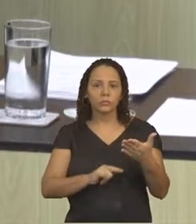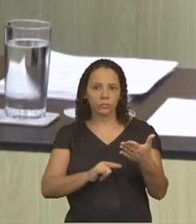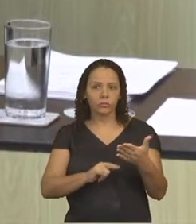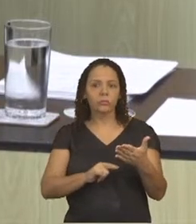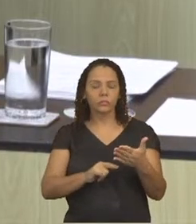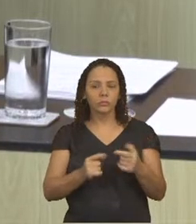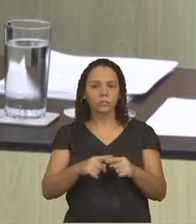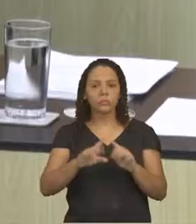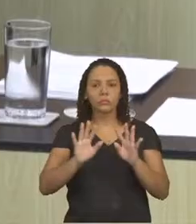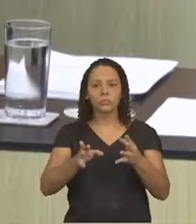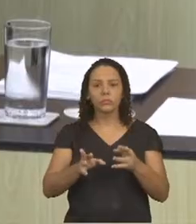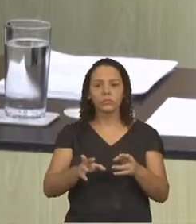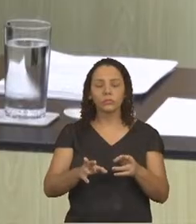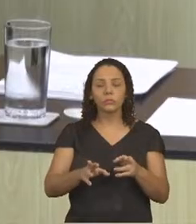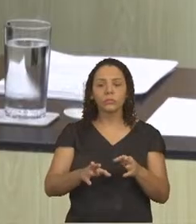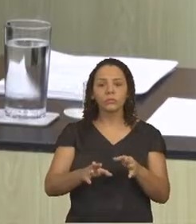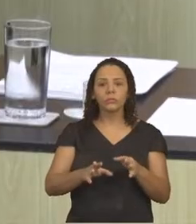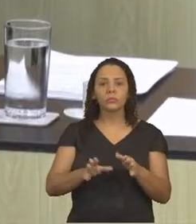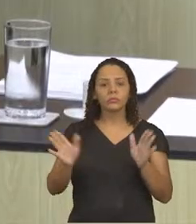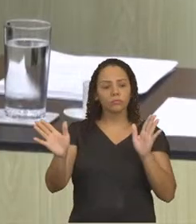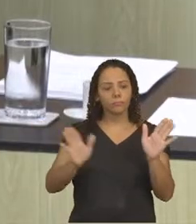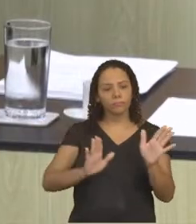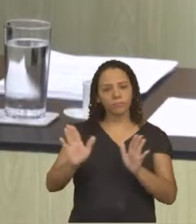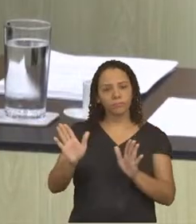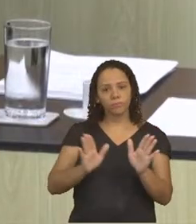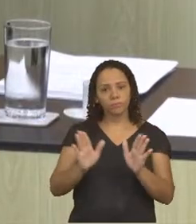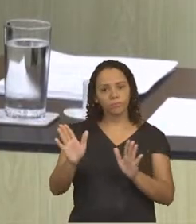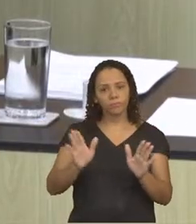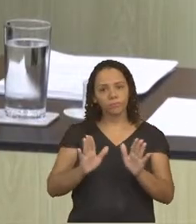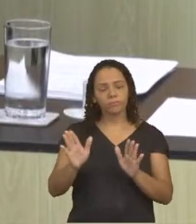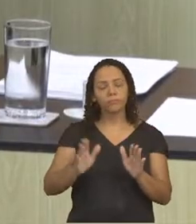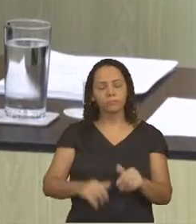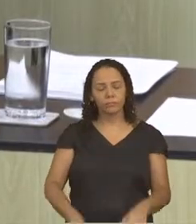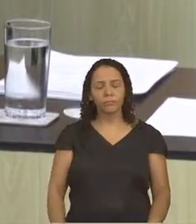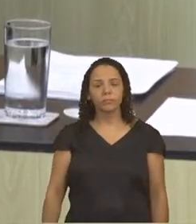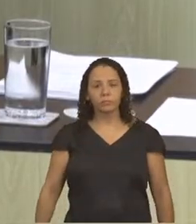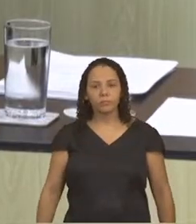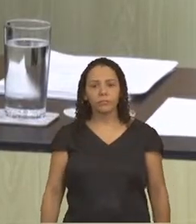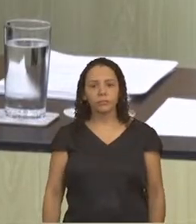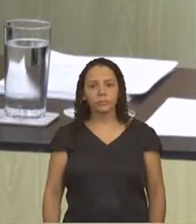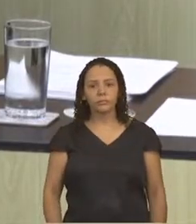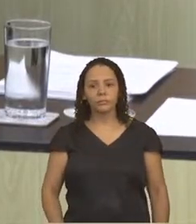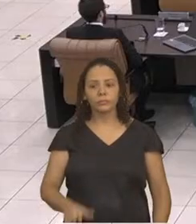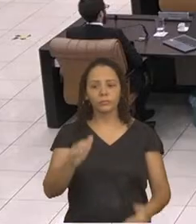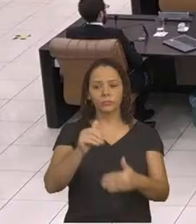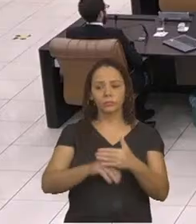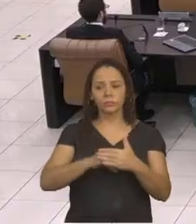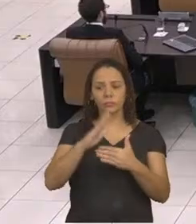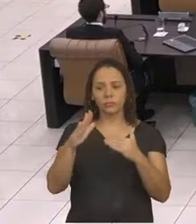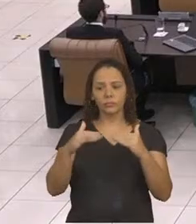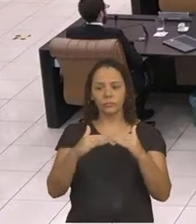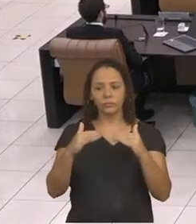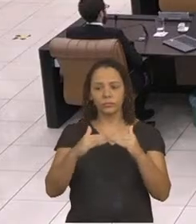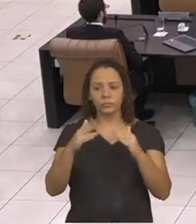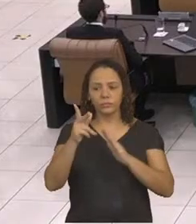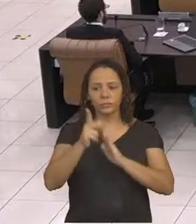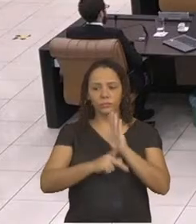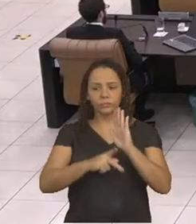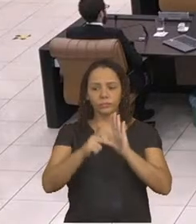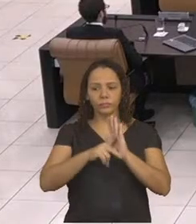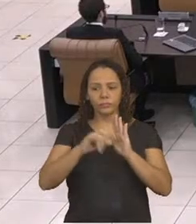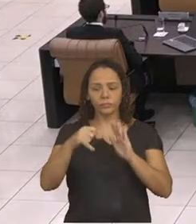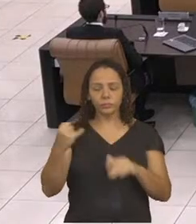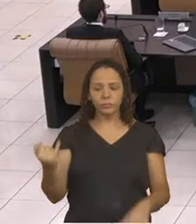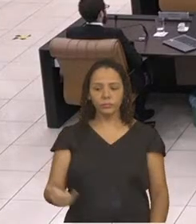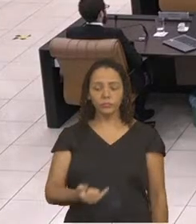Mas já está previsto, já está em fase de licitação, em fase de processo. E serei favorável a esse projeto, sim, que ele é fundamental para